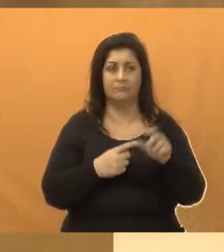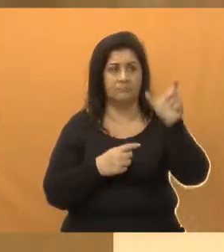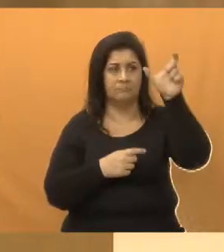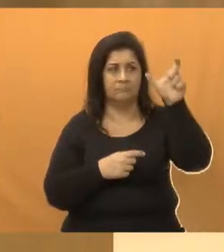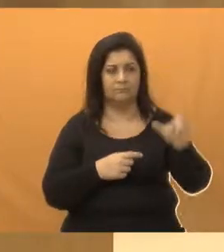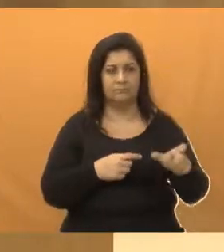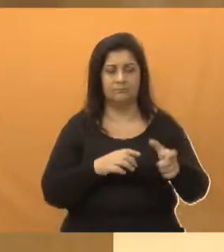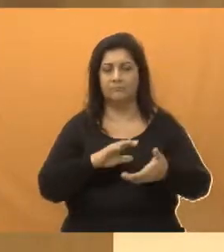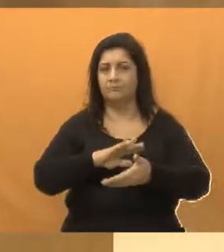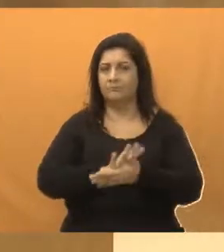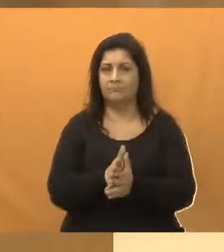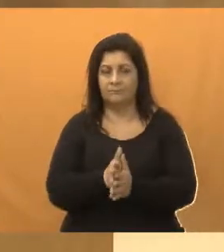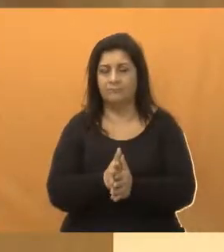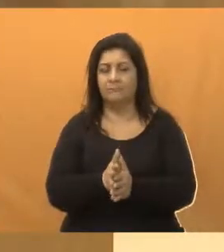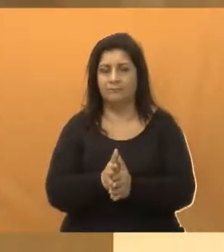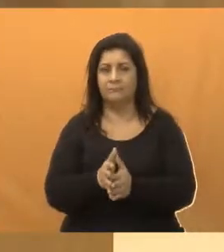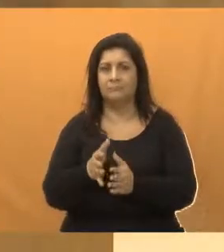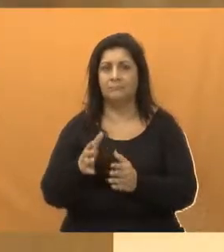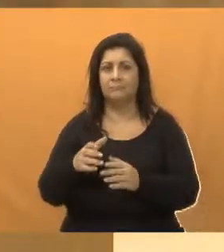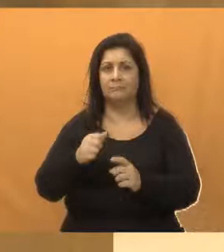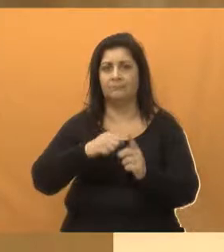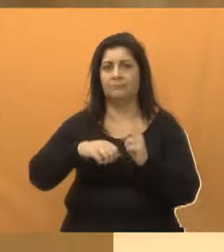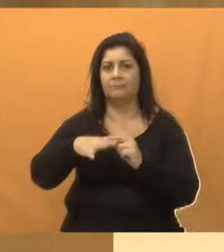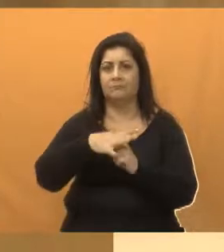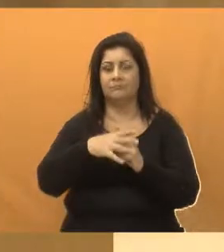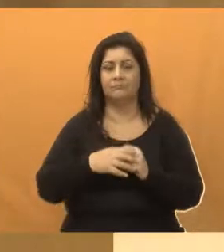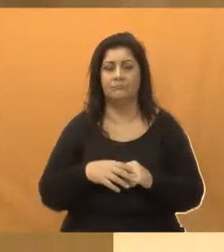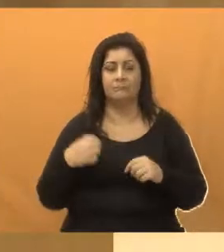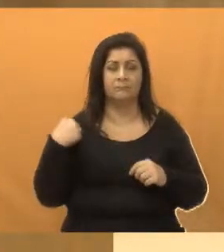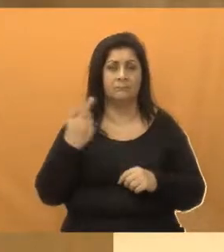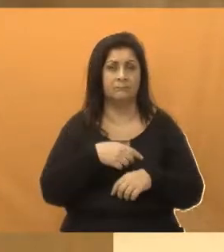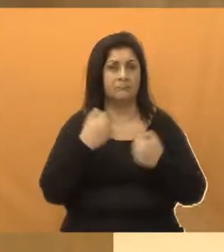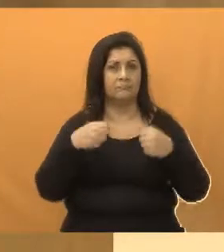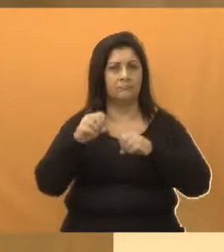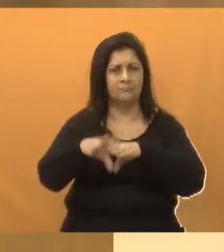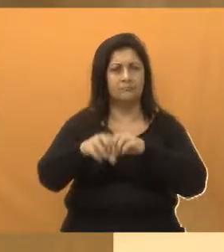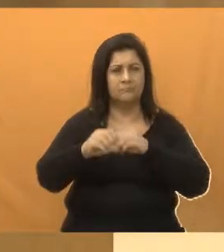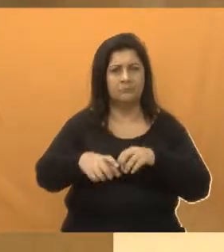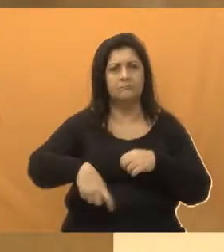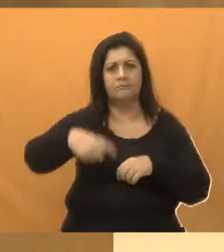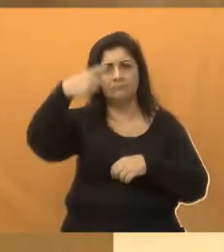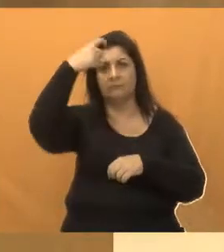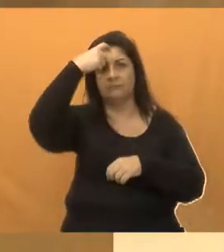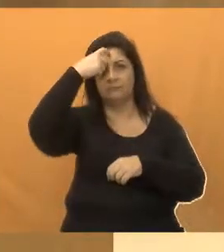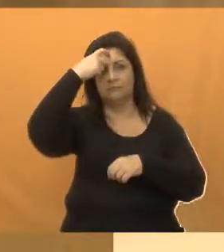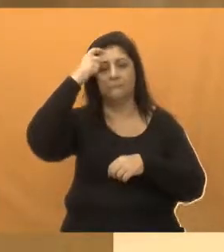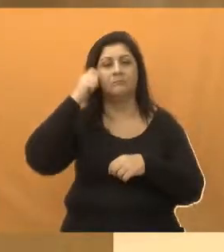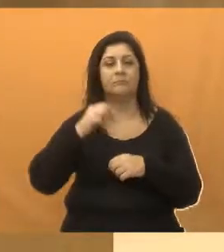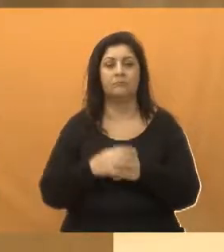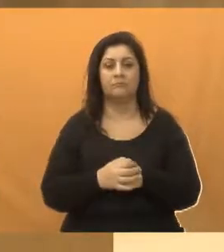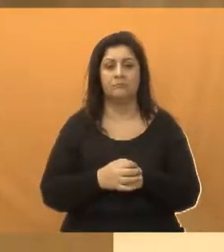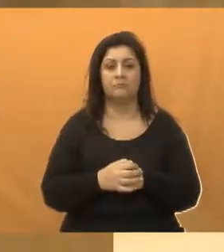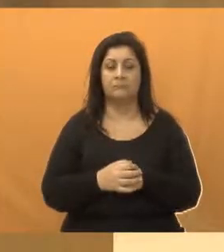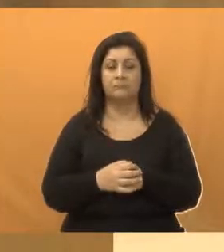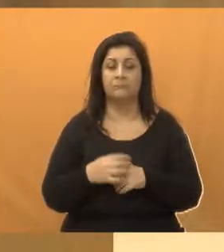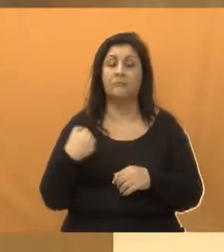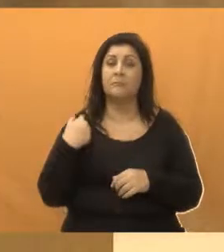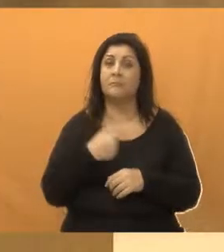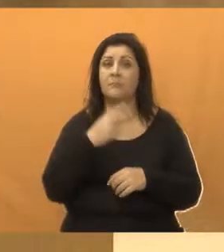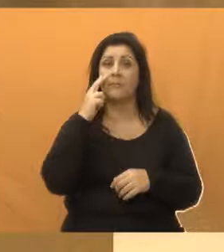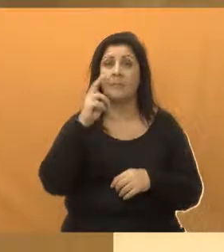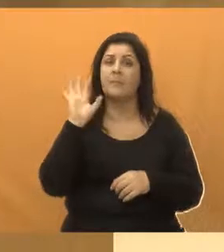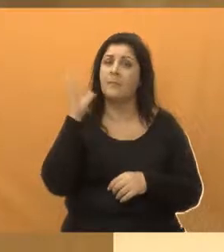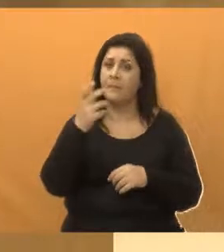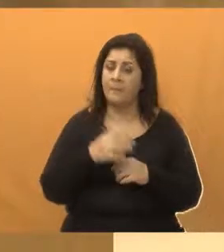própria sociedade. E nós temos que trabalhar muito a conscientização nas escolas. E a gente vem vendo isso acontecer no